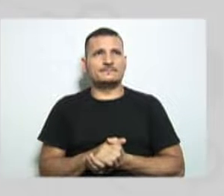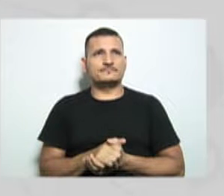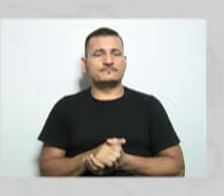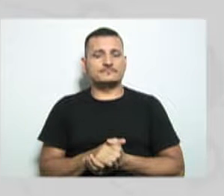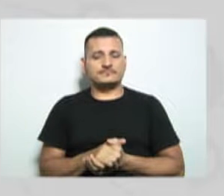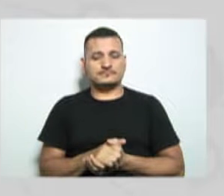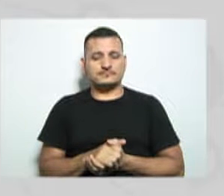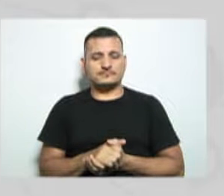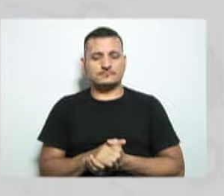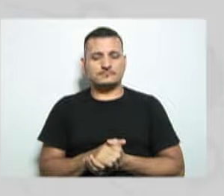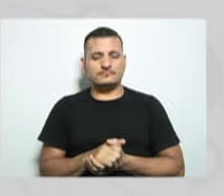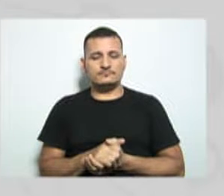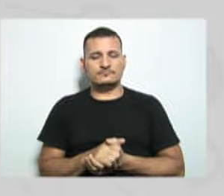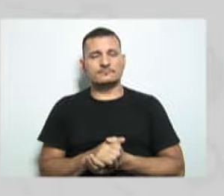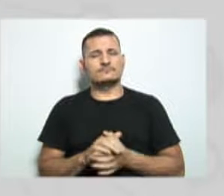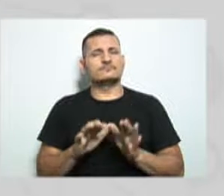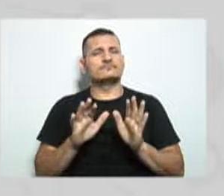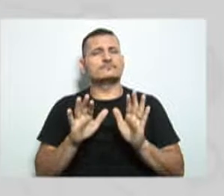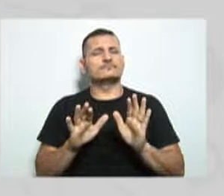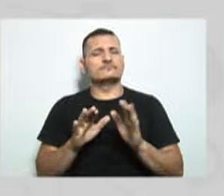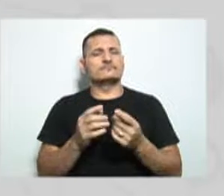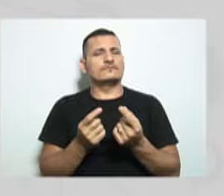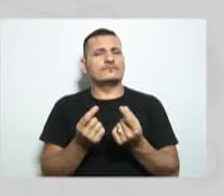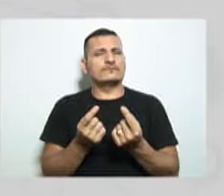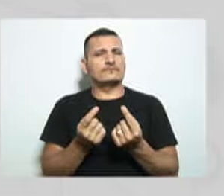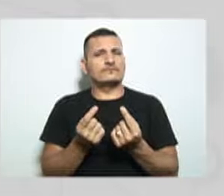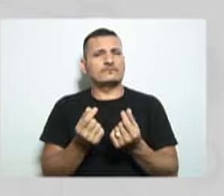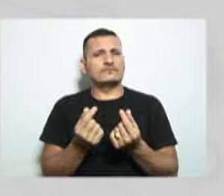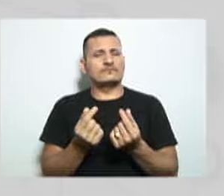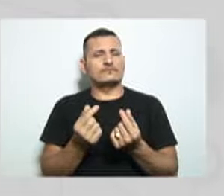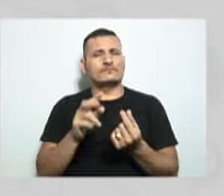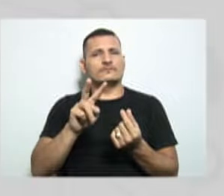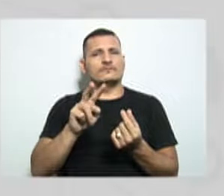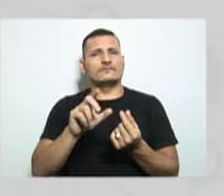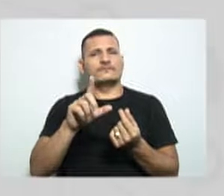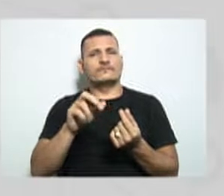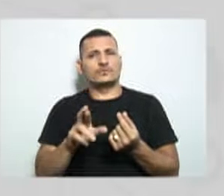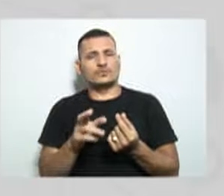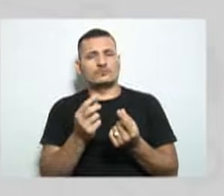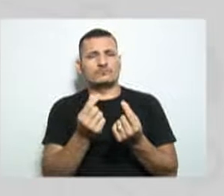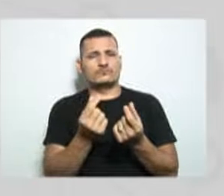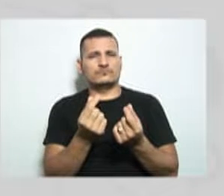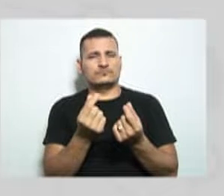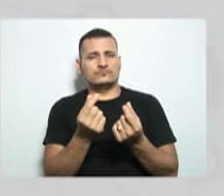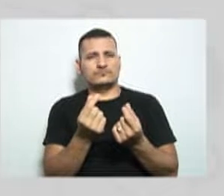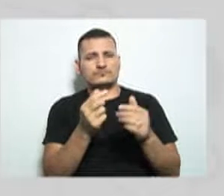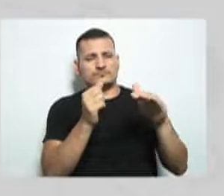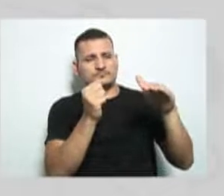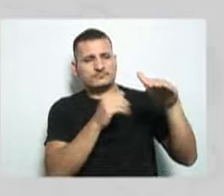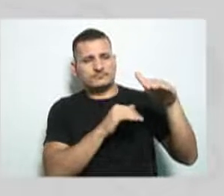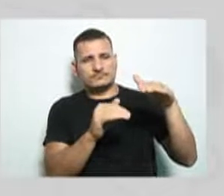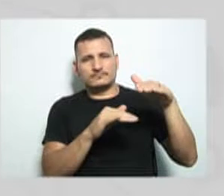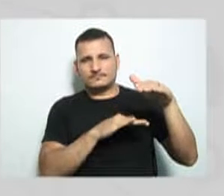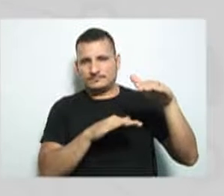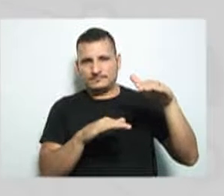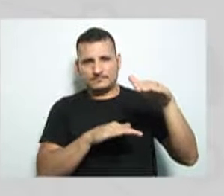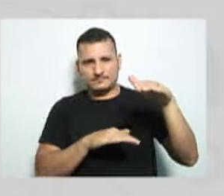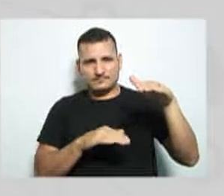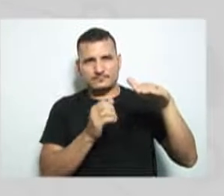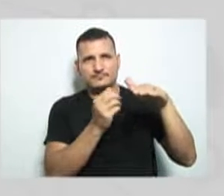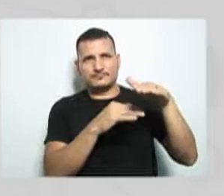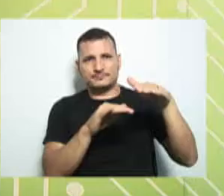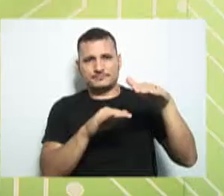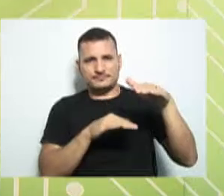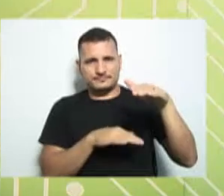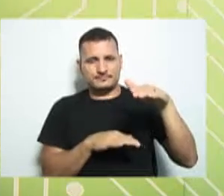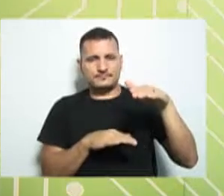Vamos lá. Quando apurar o valor de estoque? Quando vocês acham